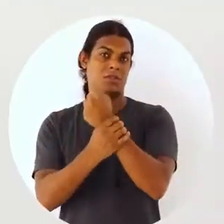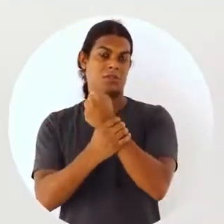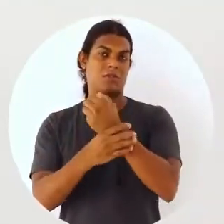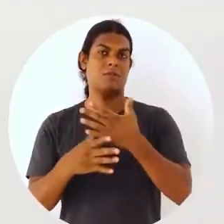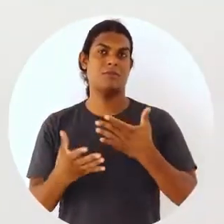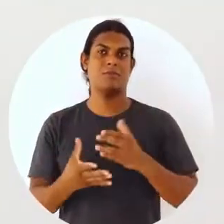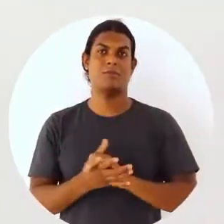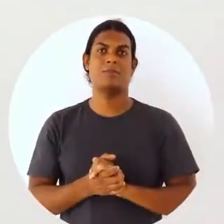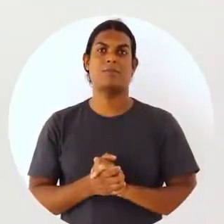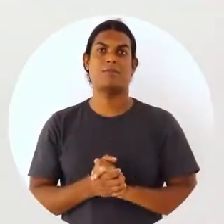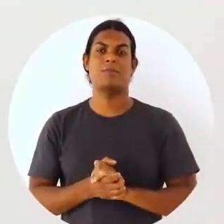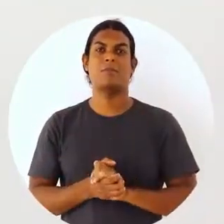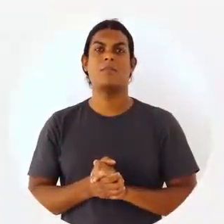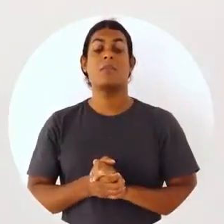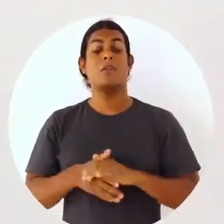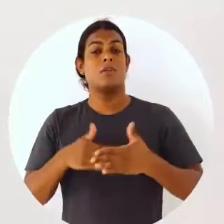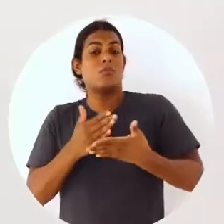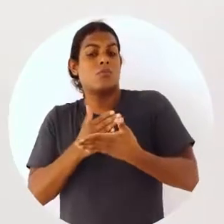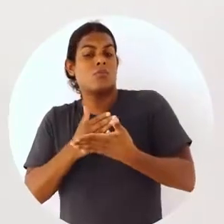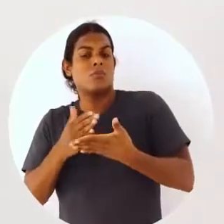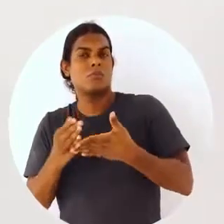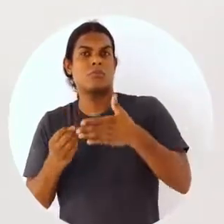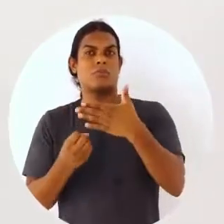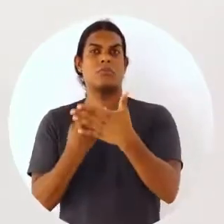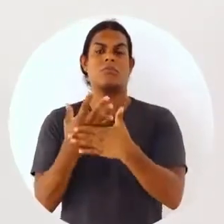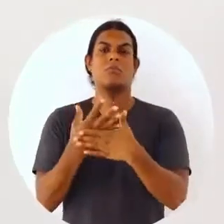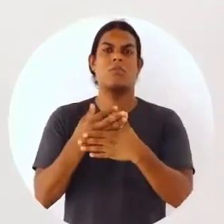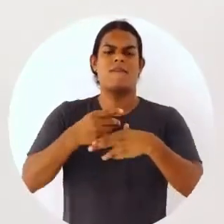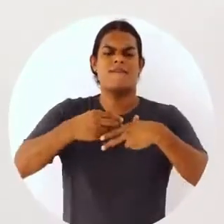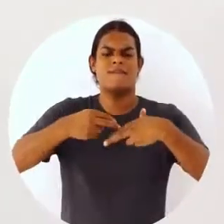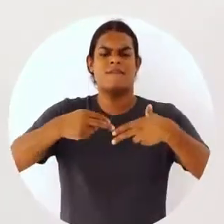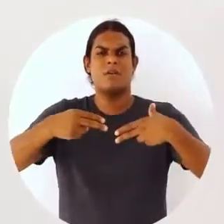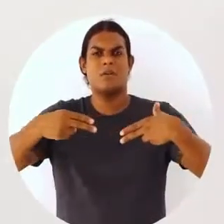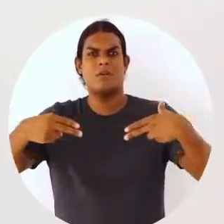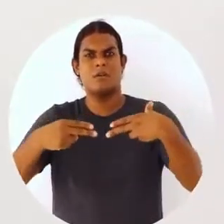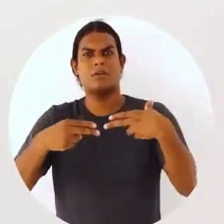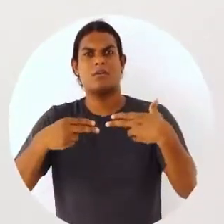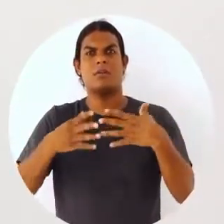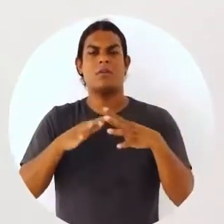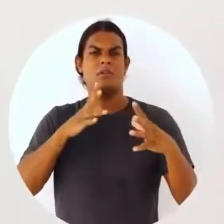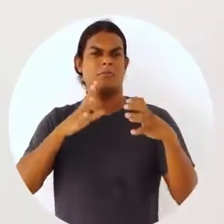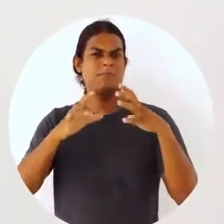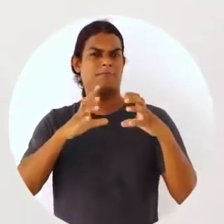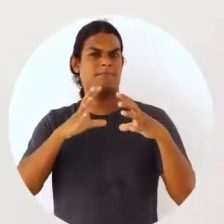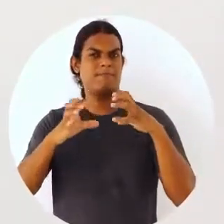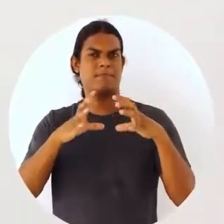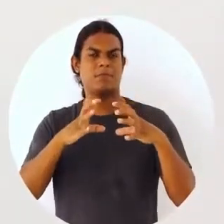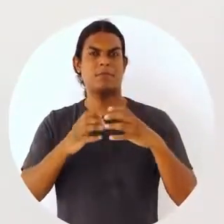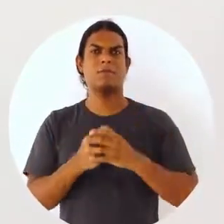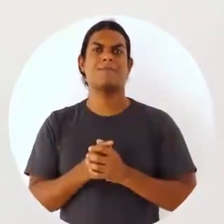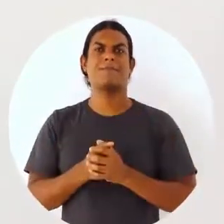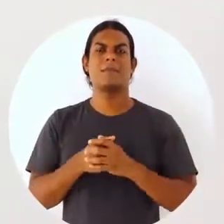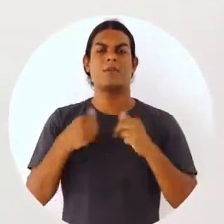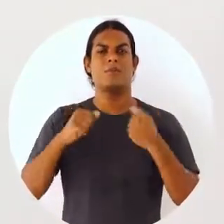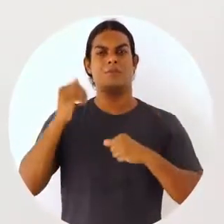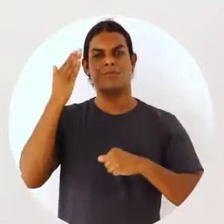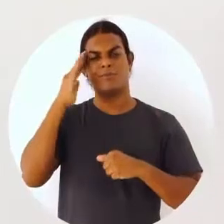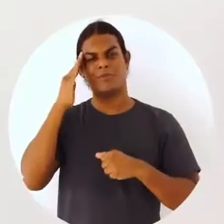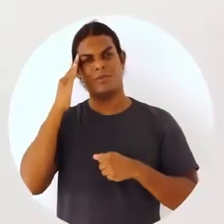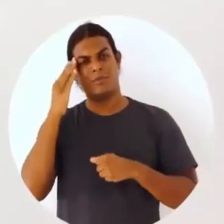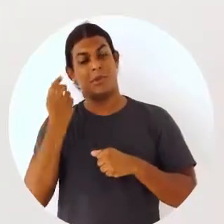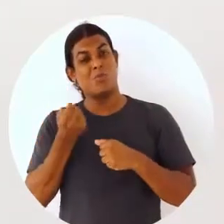revoltas por parte dos trabalhadores. Bom, cara aluno, até agora nós podemos perceber um pouco desse contexto ao qual